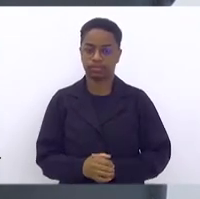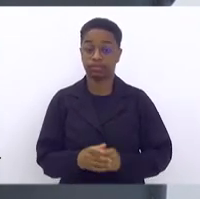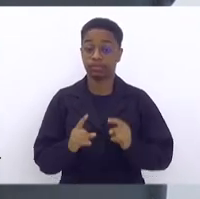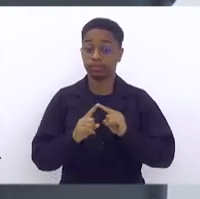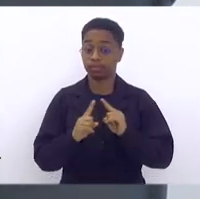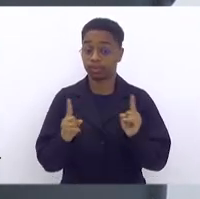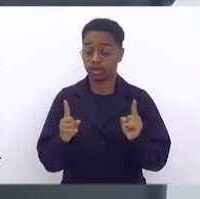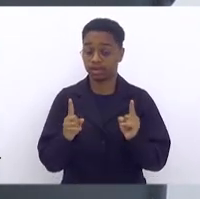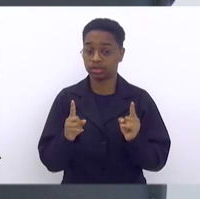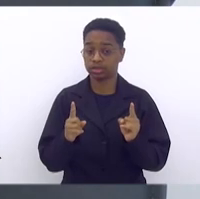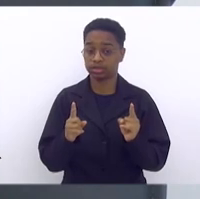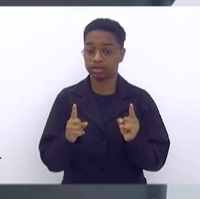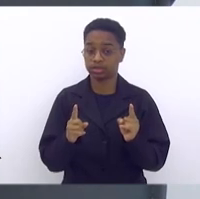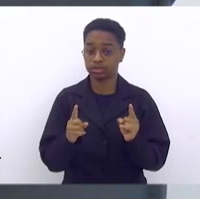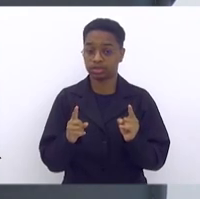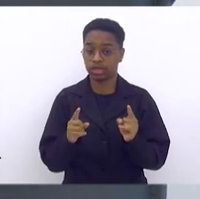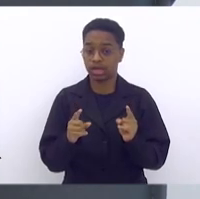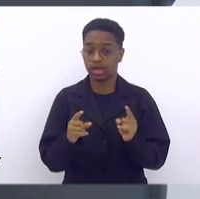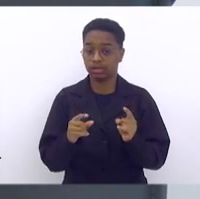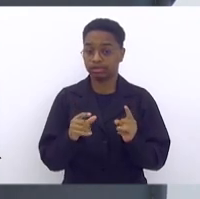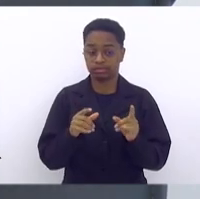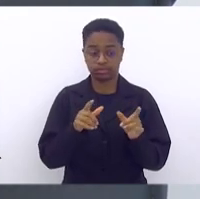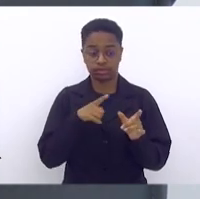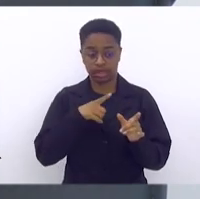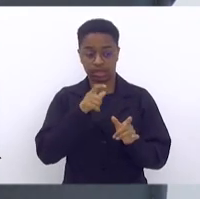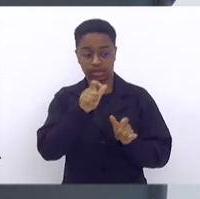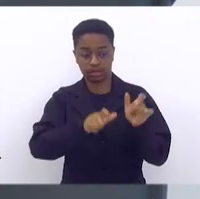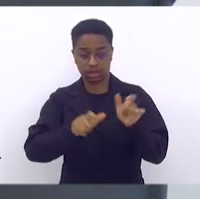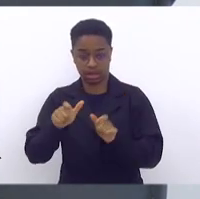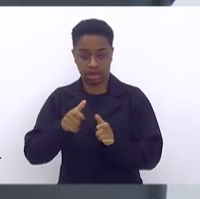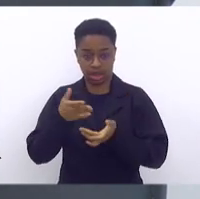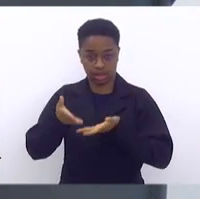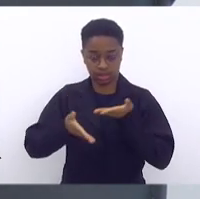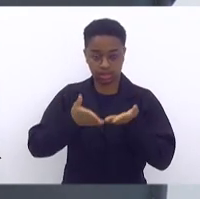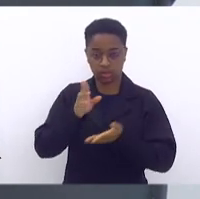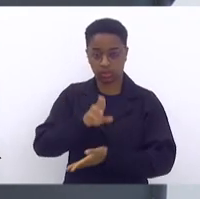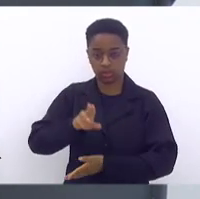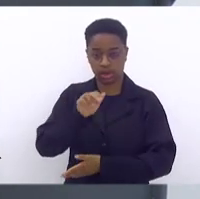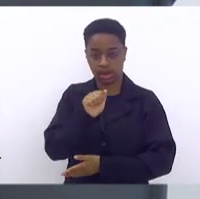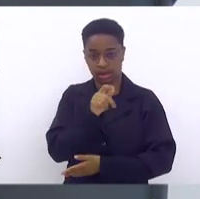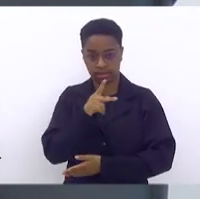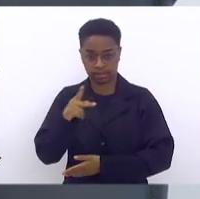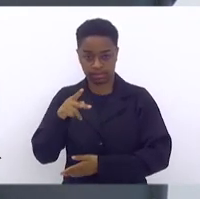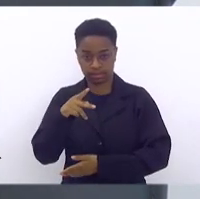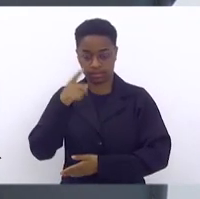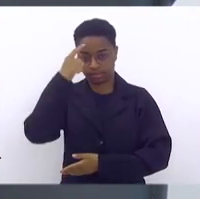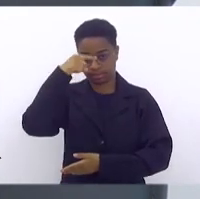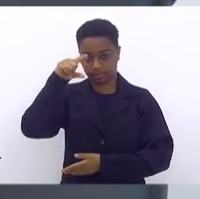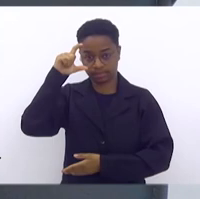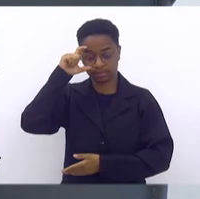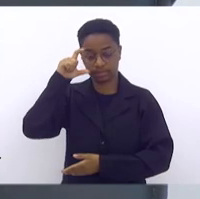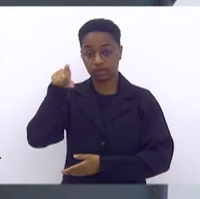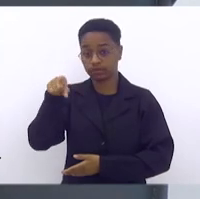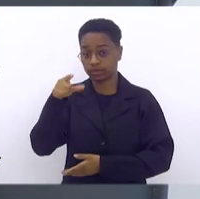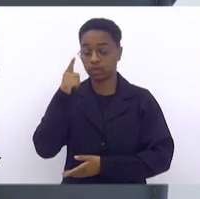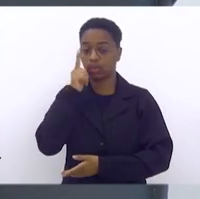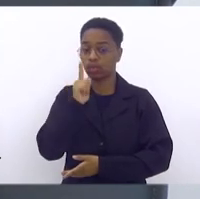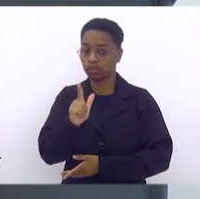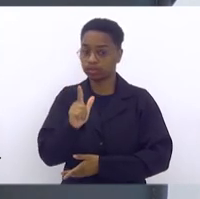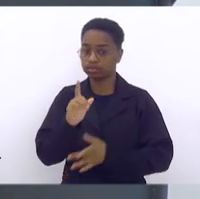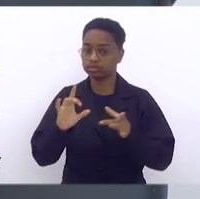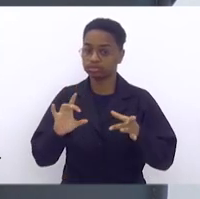dos casos que são atendidos pelo aplicativo da Lei Maria da Penha, o senhor fez uma ligação